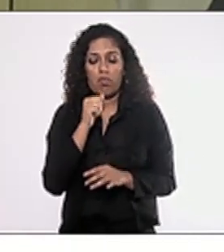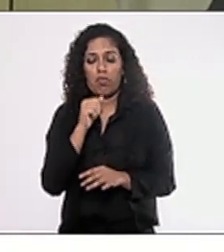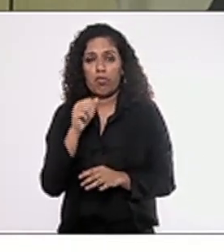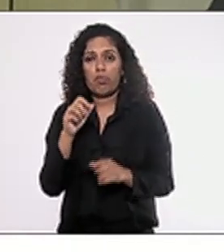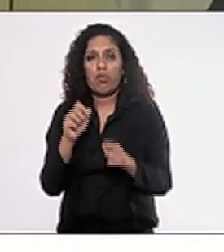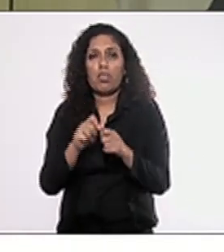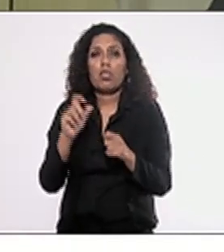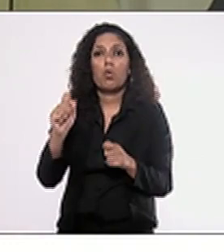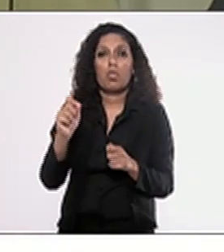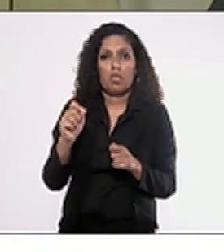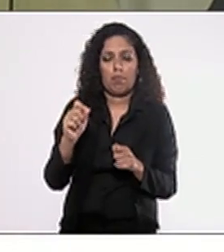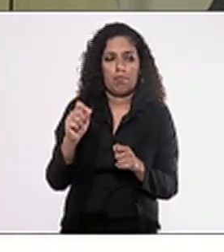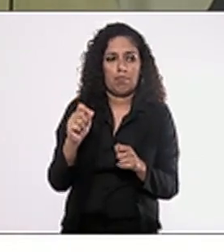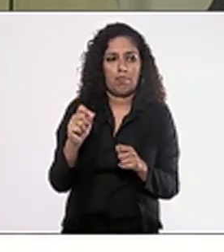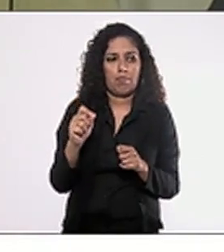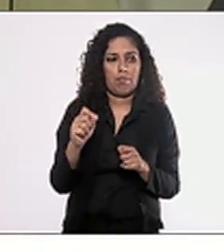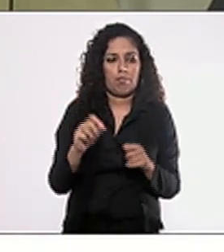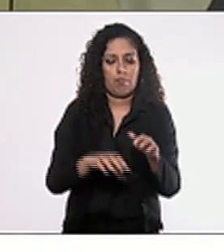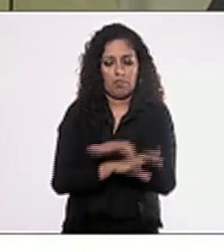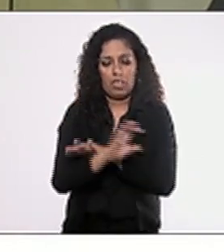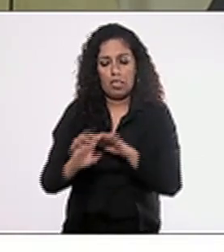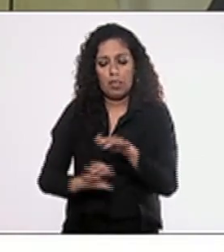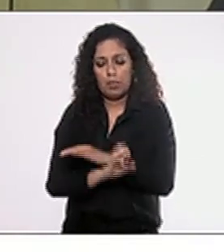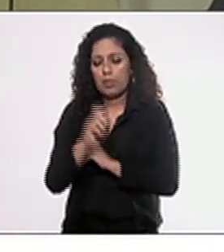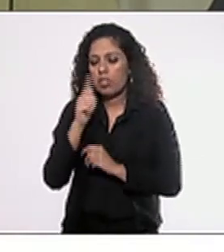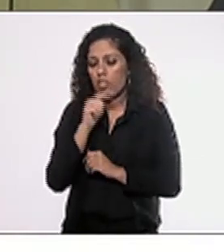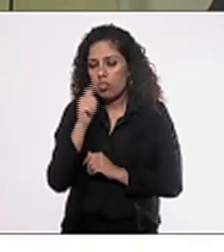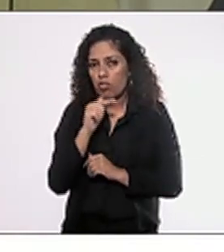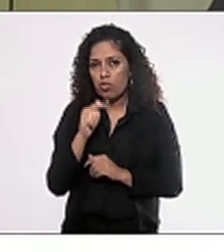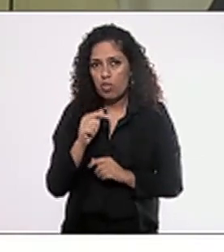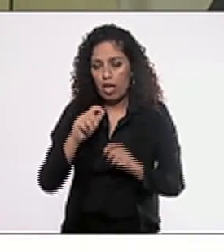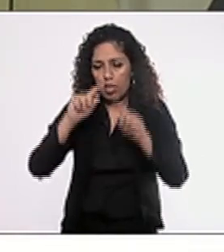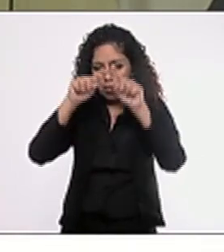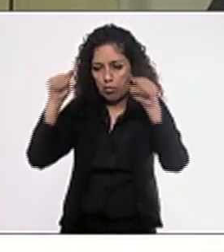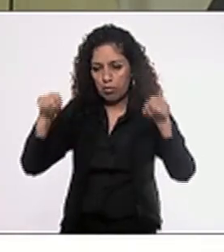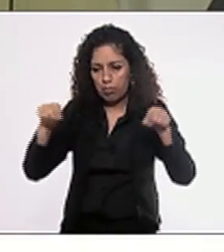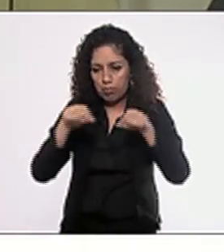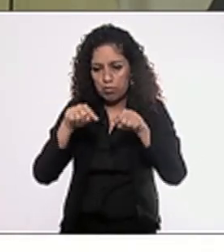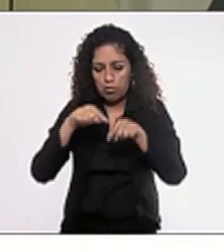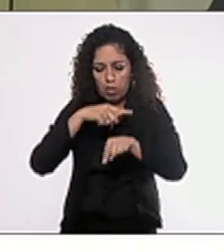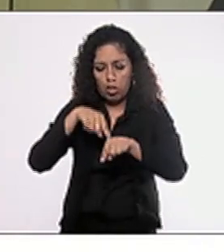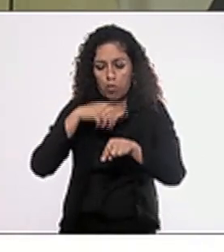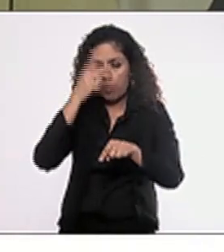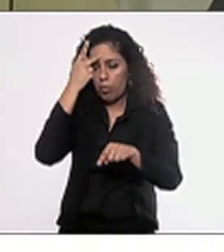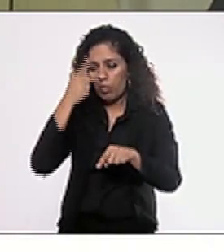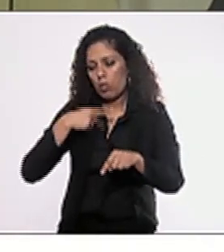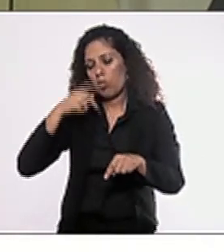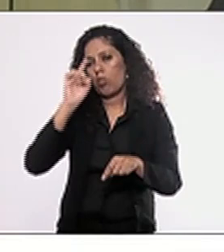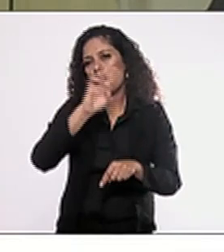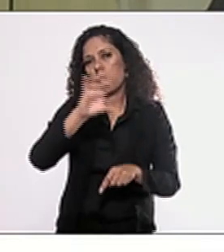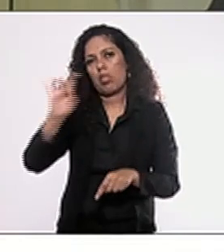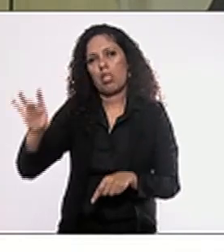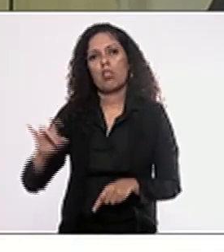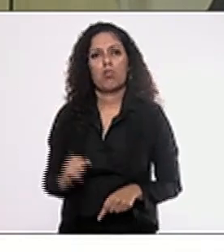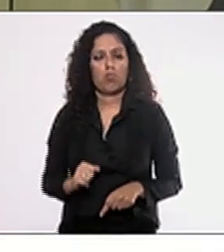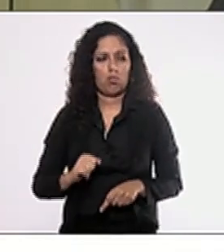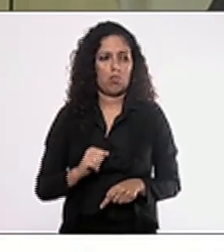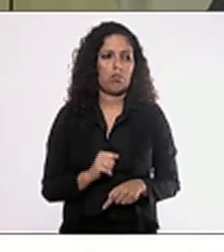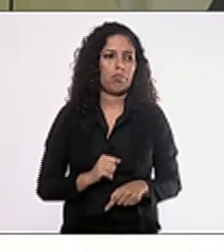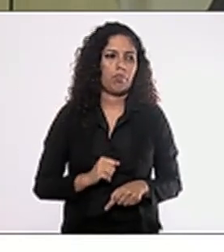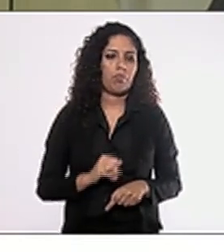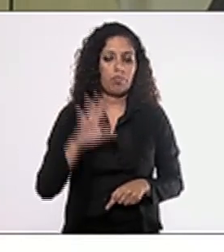desses hidrômetros, o que a SEDAI não está fazendo nos condomínios que já foram construídos aí há alguns anos. Então, como é